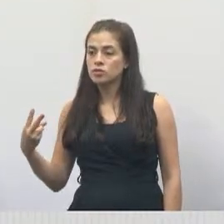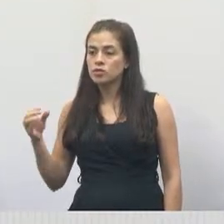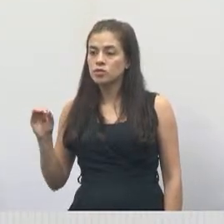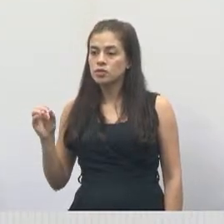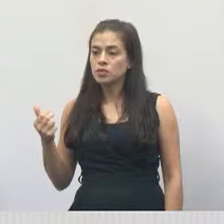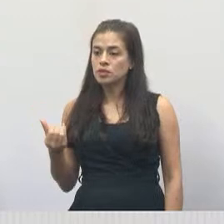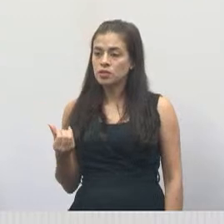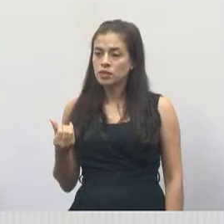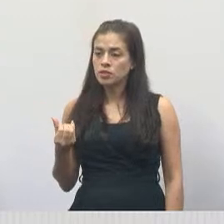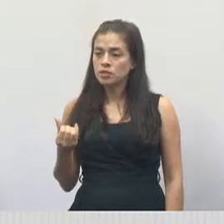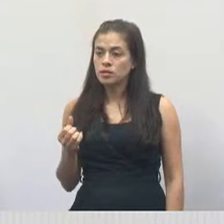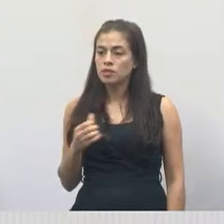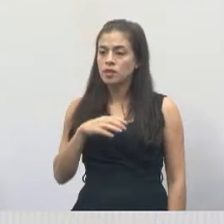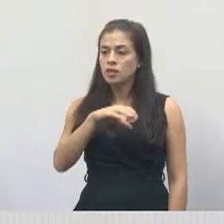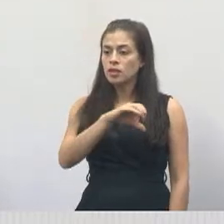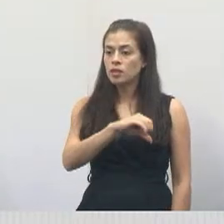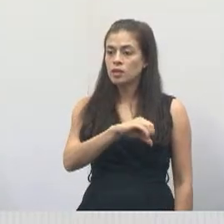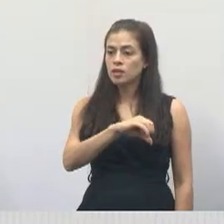9.